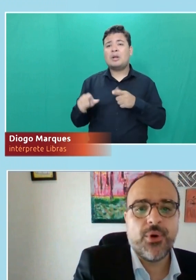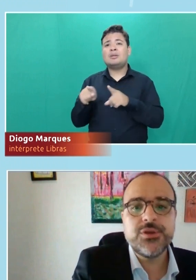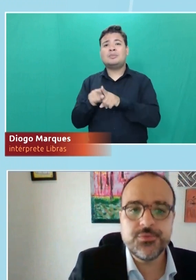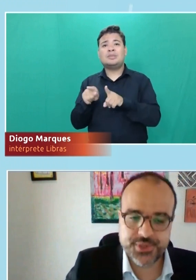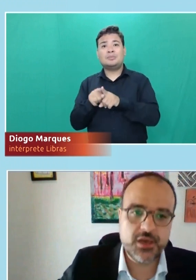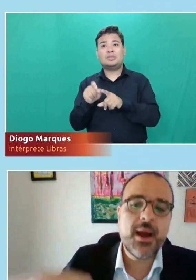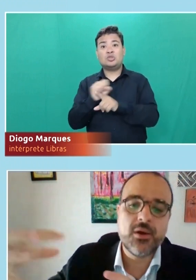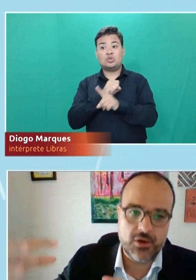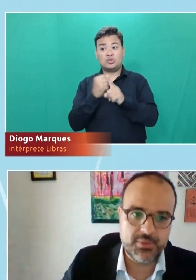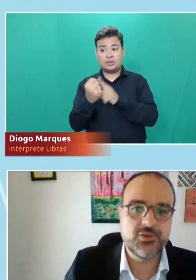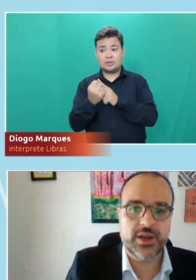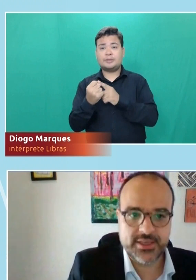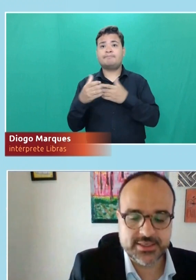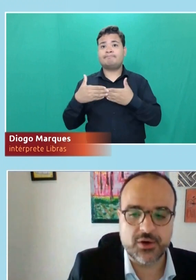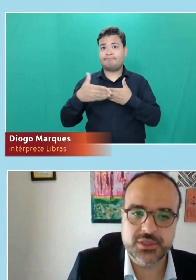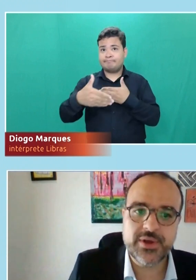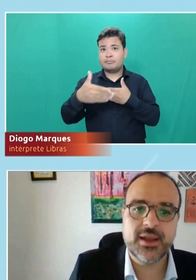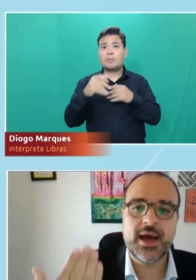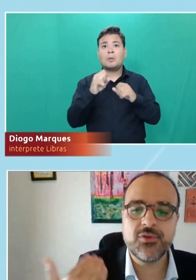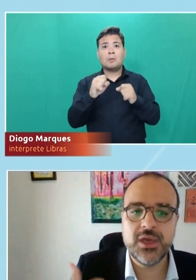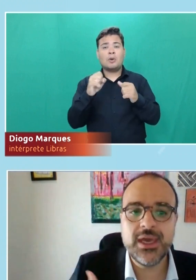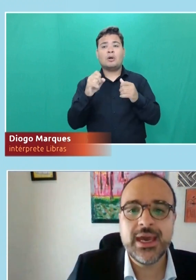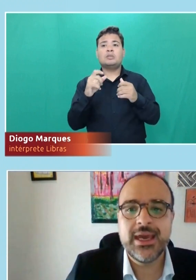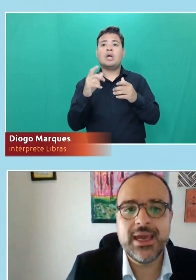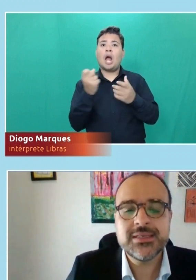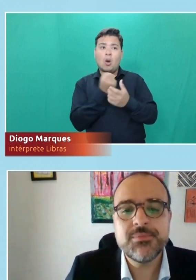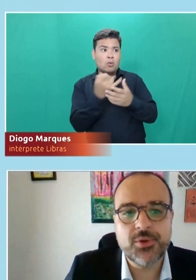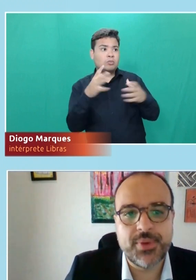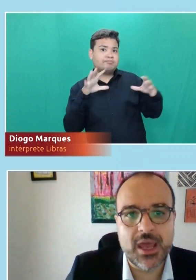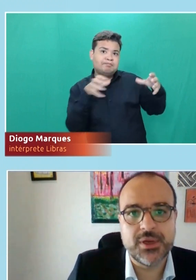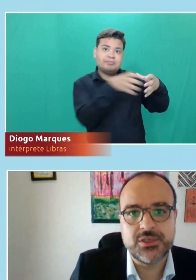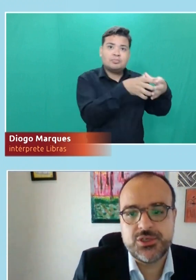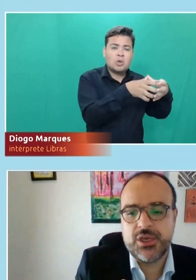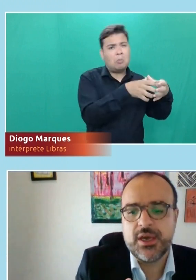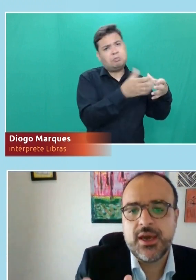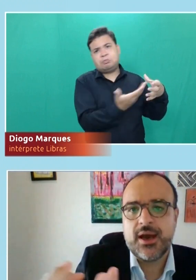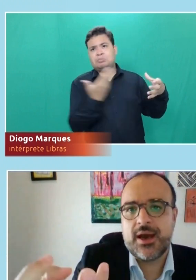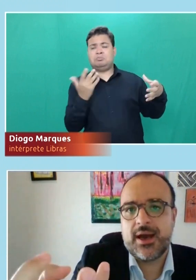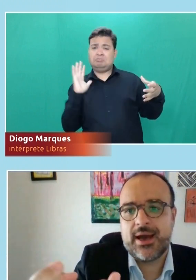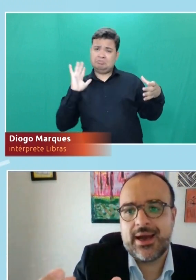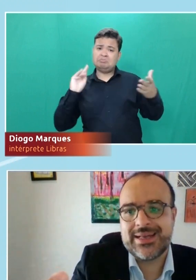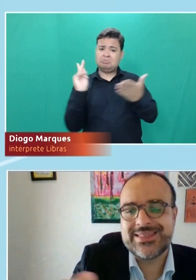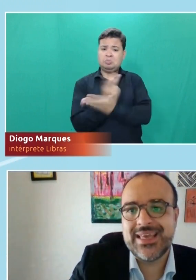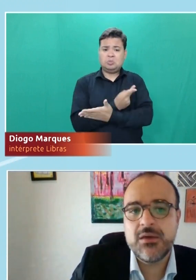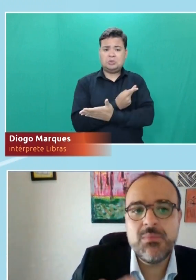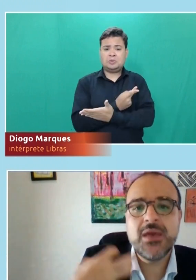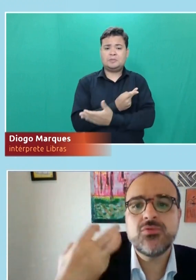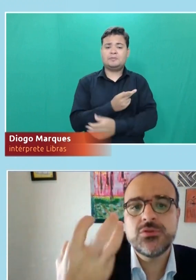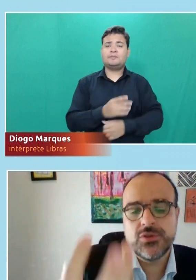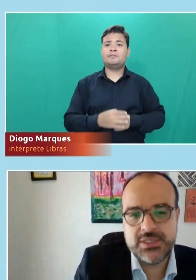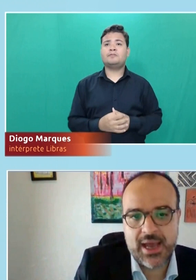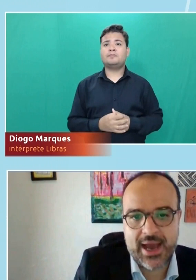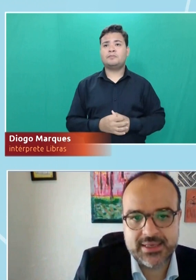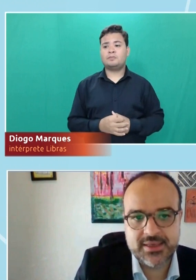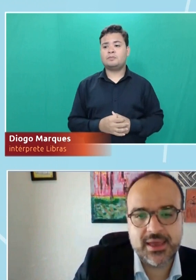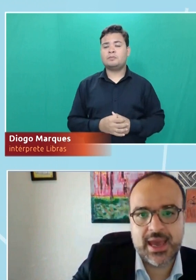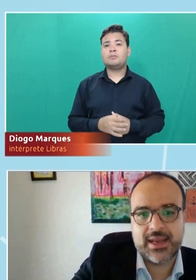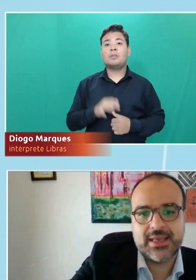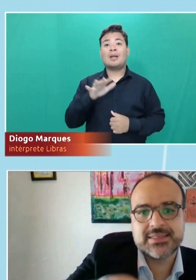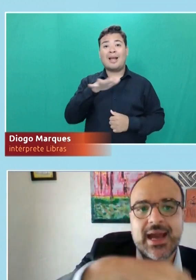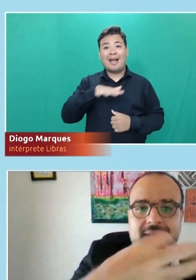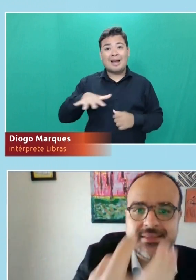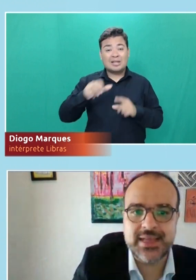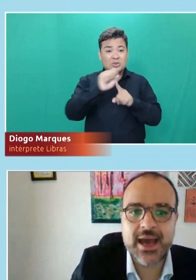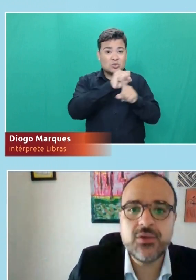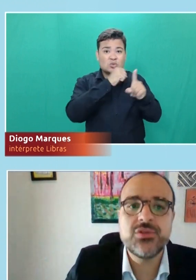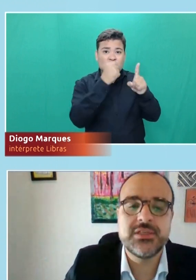social, pode obter maior ou menor adesão. Então, é claro que esse problema de segmentos sociais que